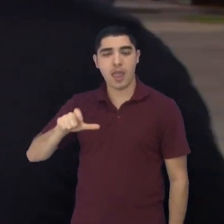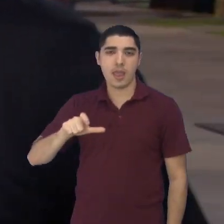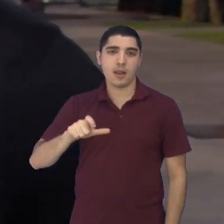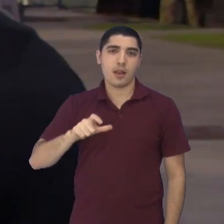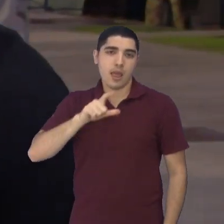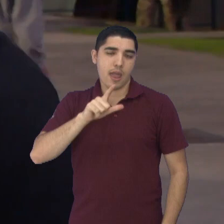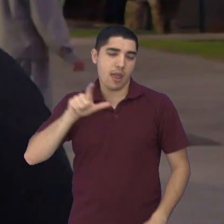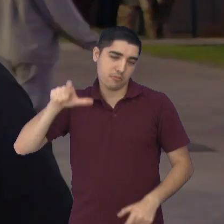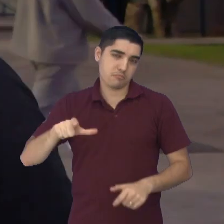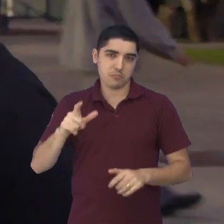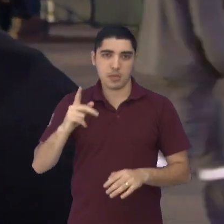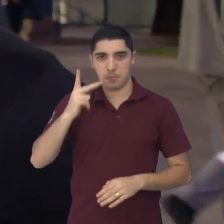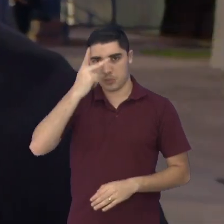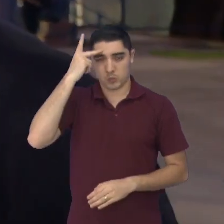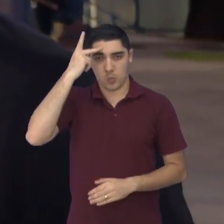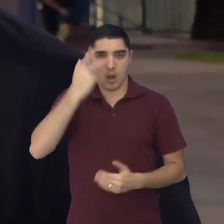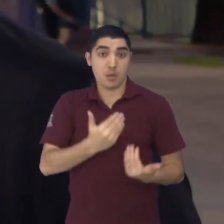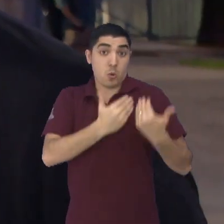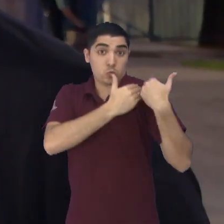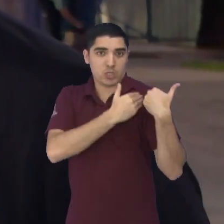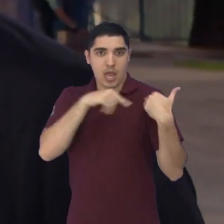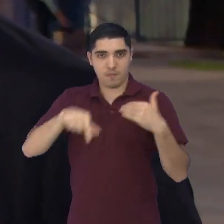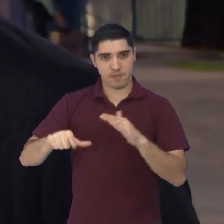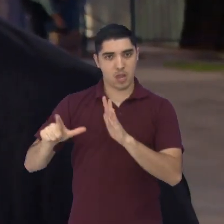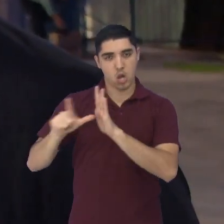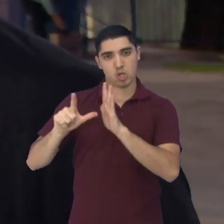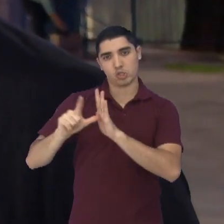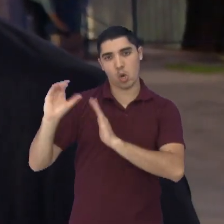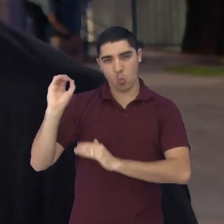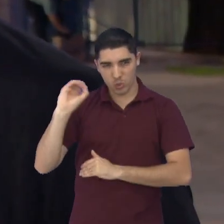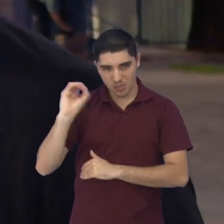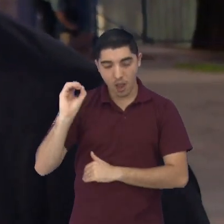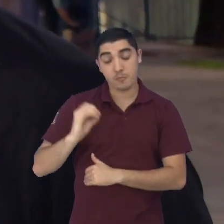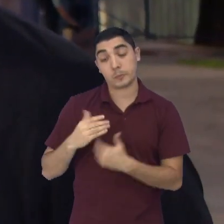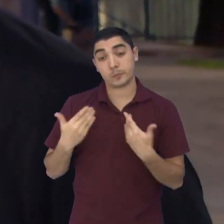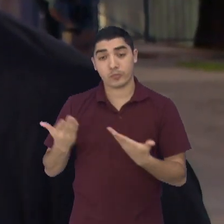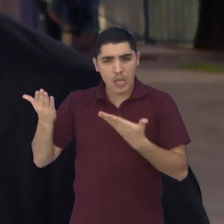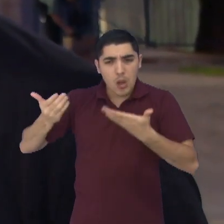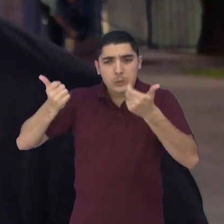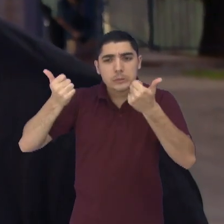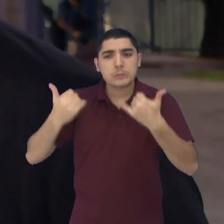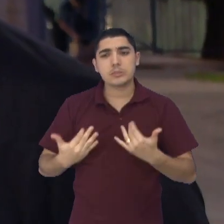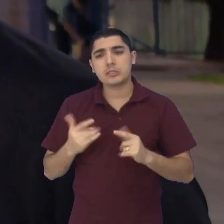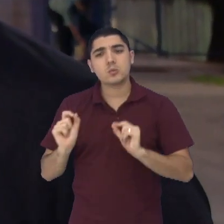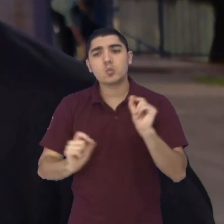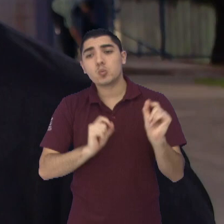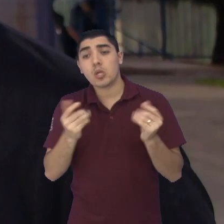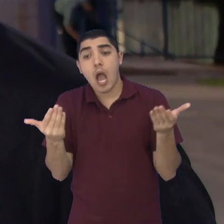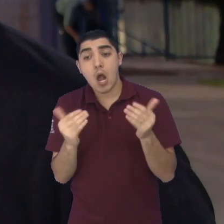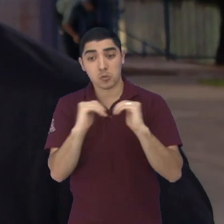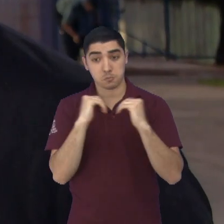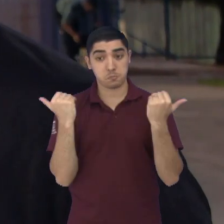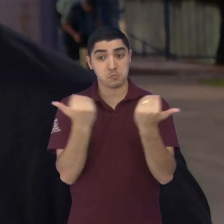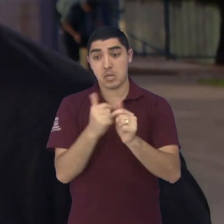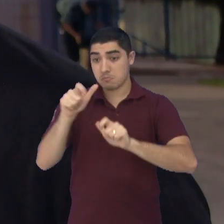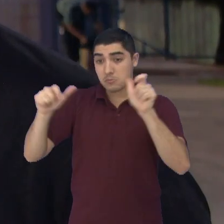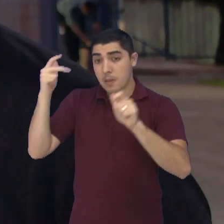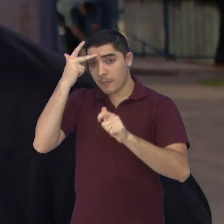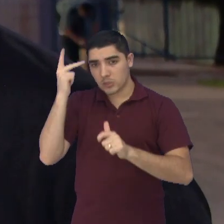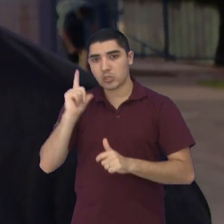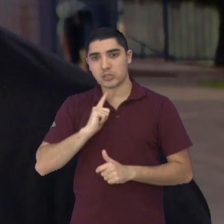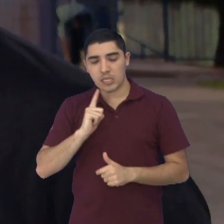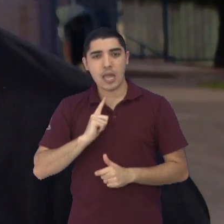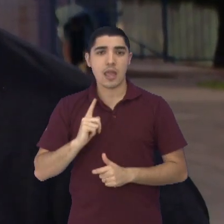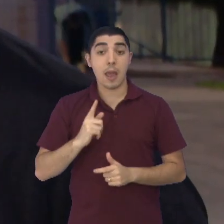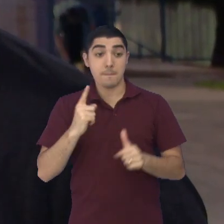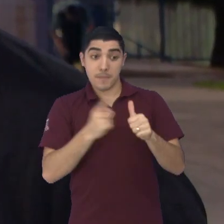Bruno, primeiro falar um pouquinho, né, desse próximo passo, né, que é a concessão do Martins Pereira, né? Muito se especulou, né, que o primeiro passo